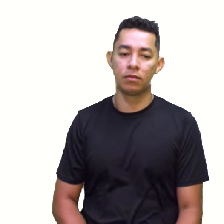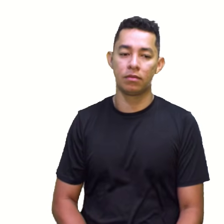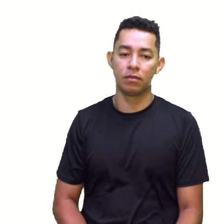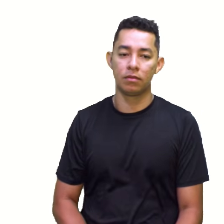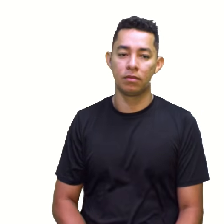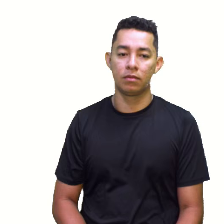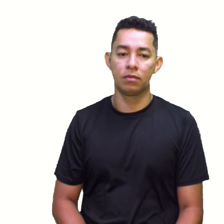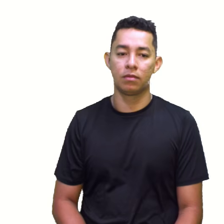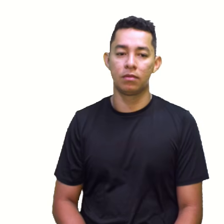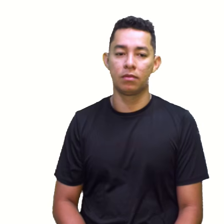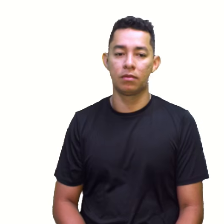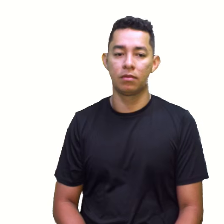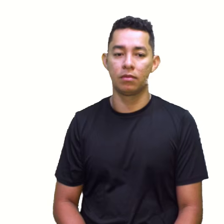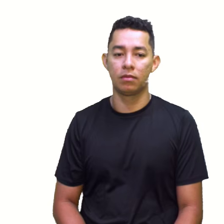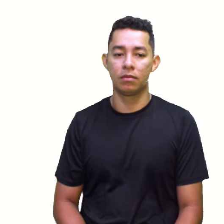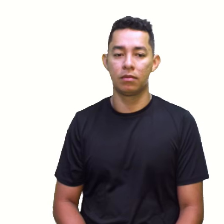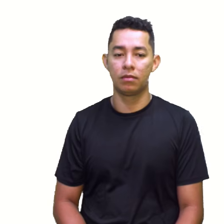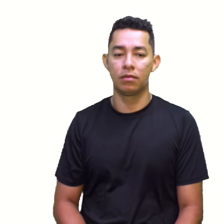pegar aqui, ó,